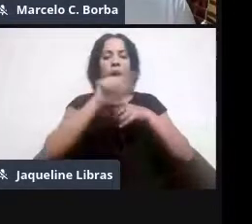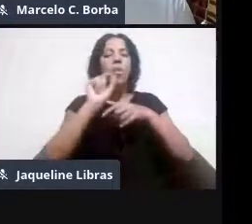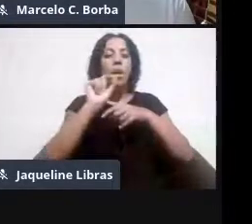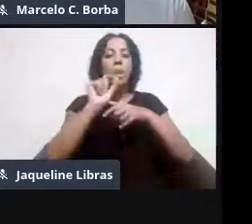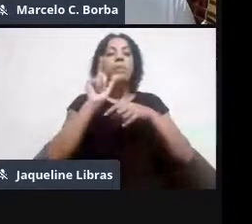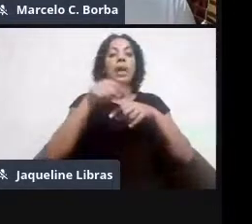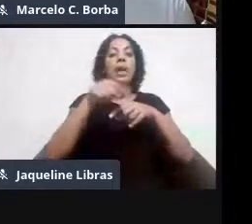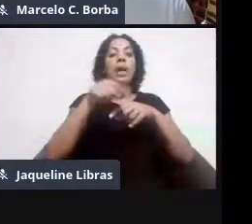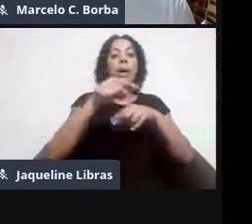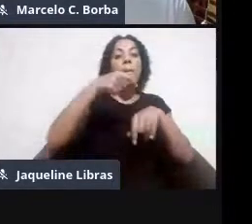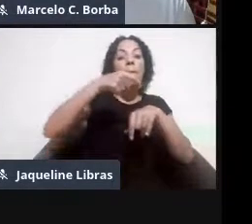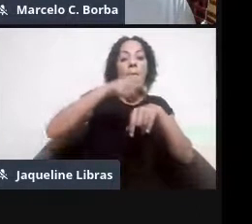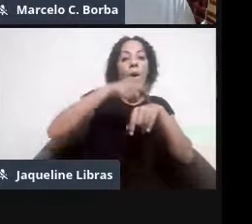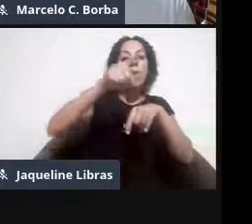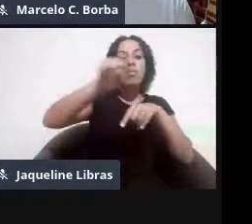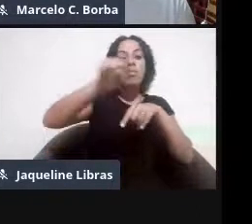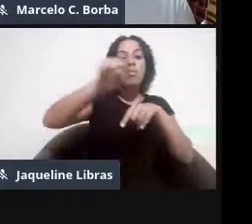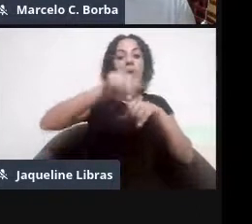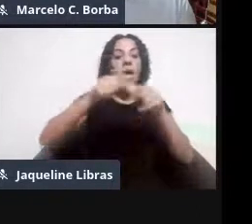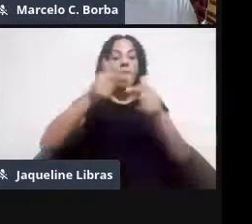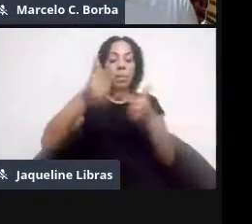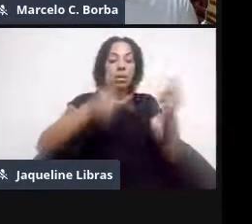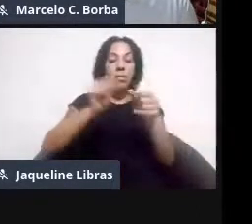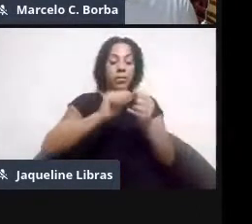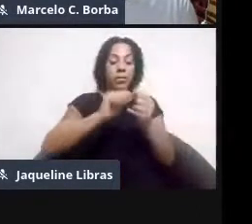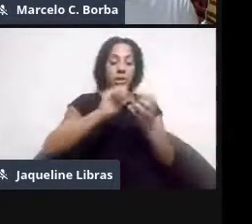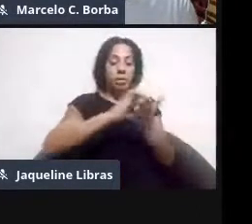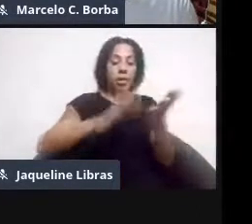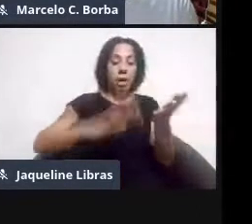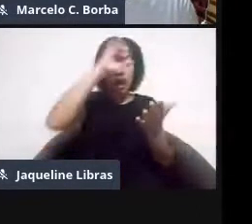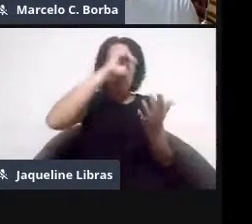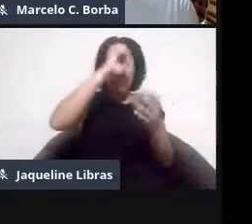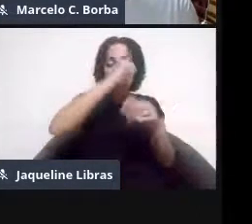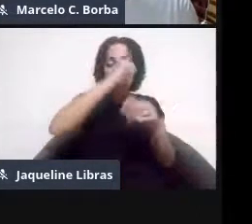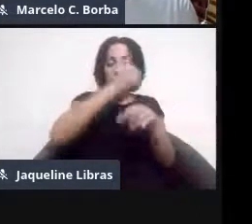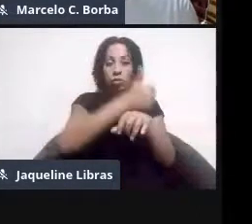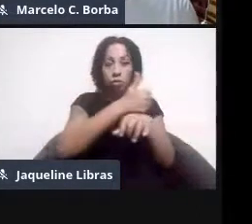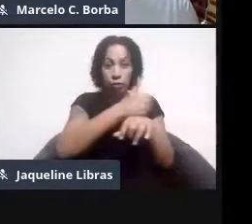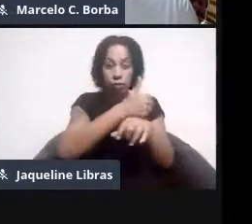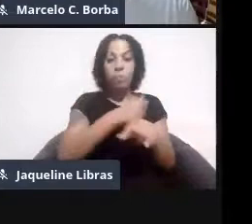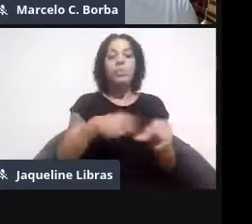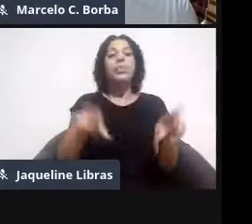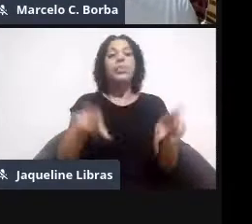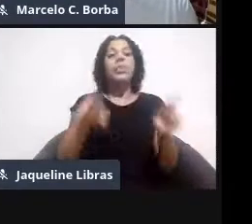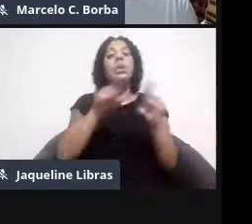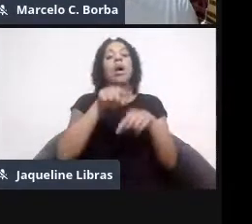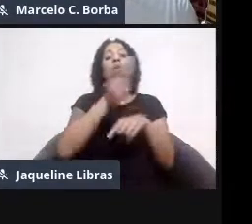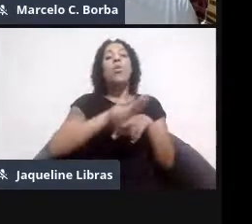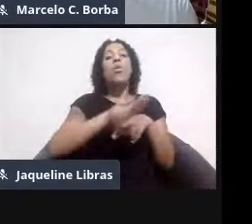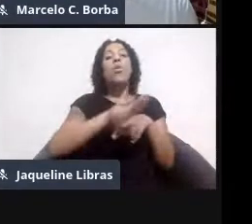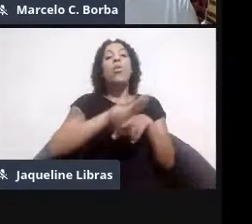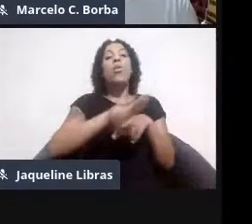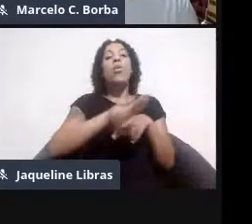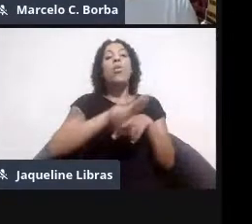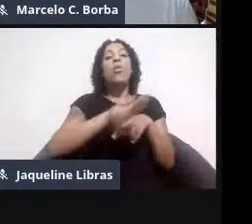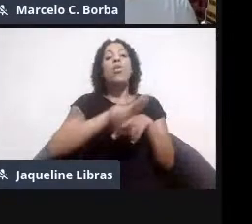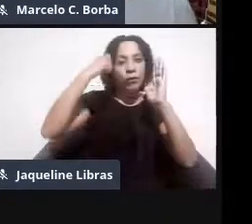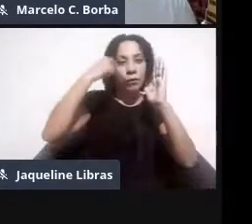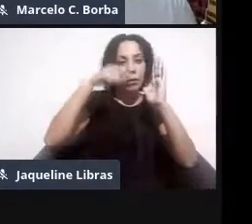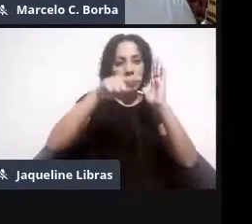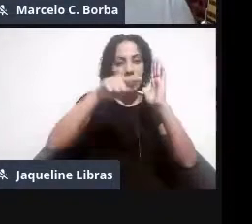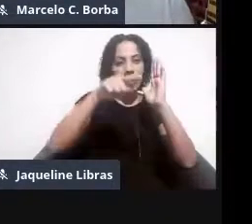é o momento onde eles estão trabalhando com as tarefas de aprendizagem profissional e utilizando os vídeos, aqui um computador que